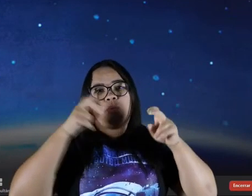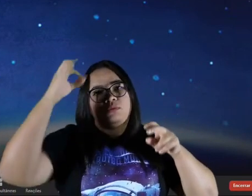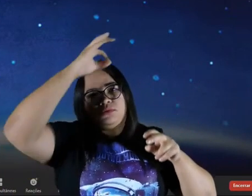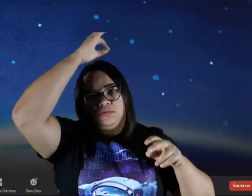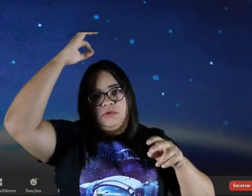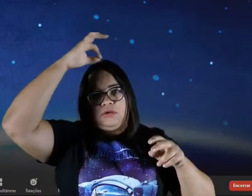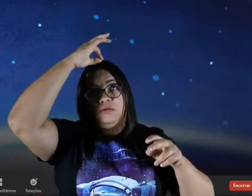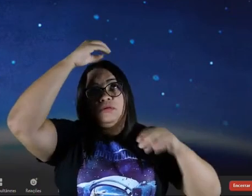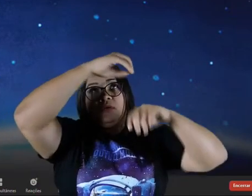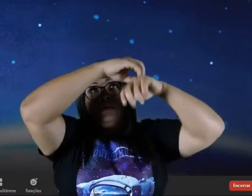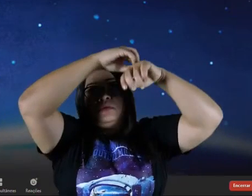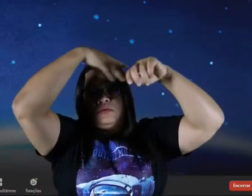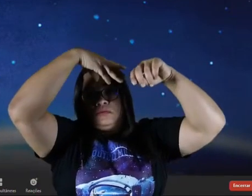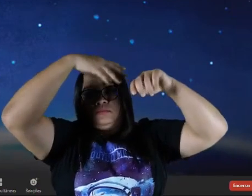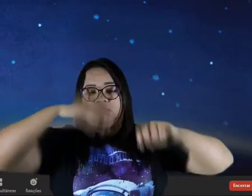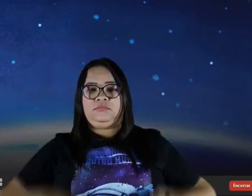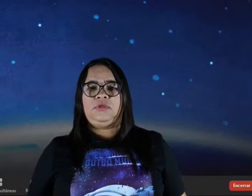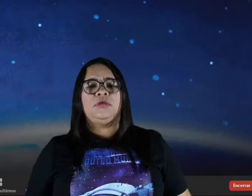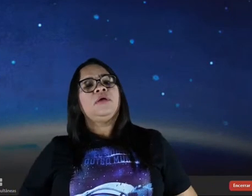mais que você tenha